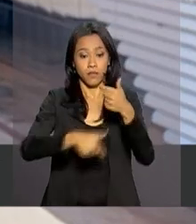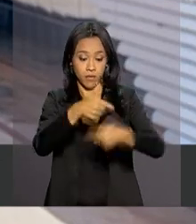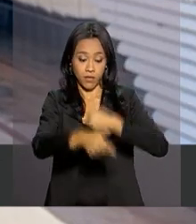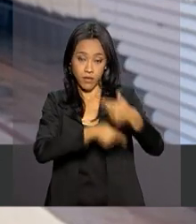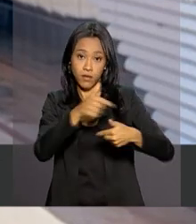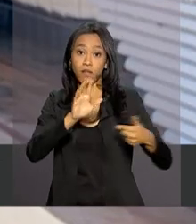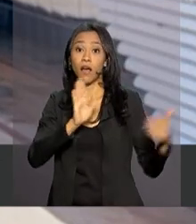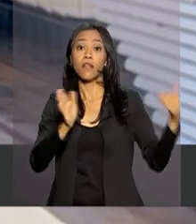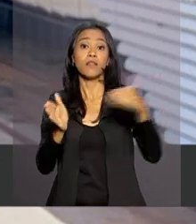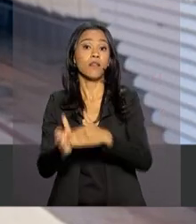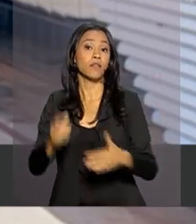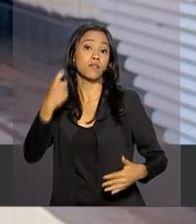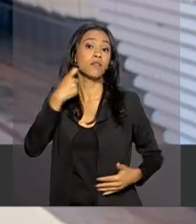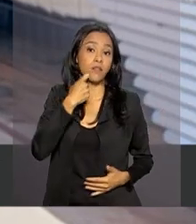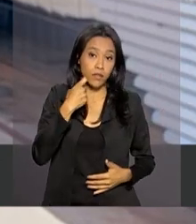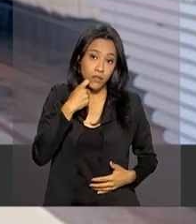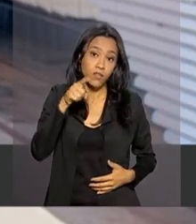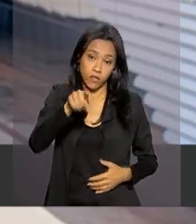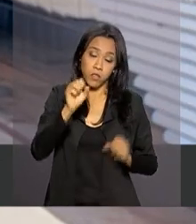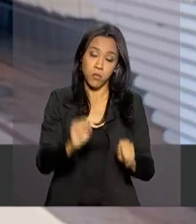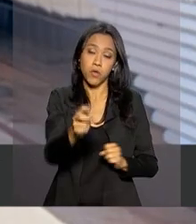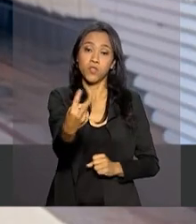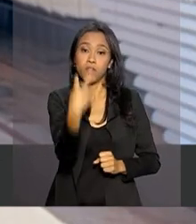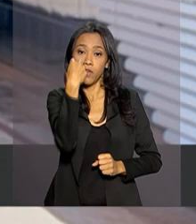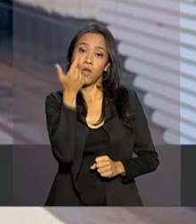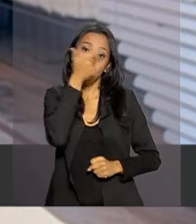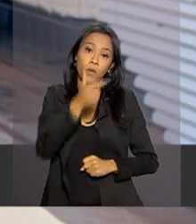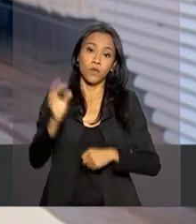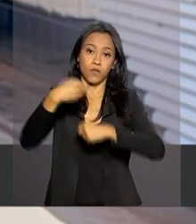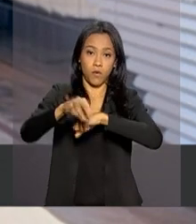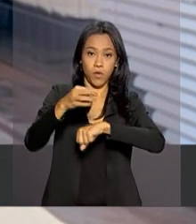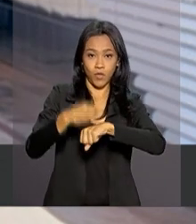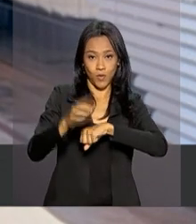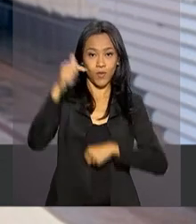vai até sexta-feira e você acompanha outras